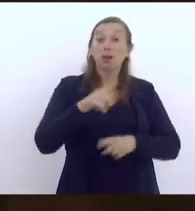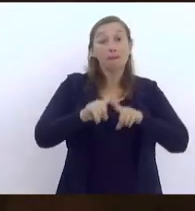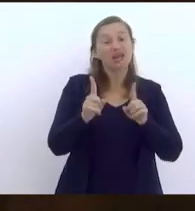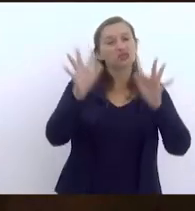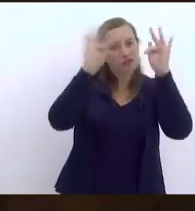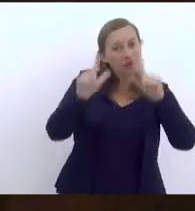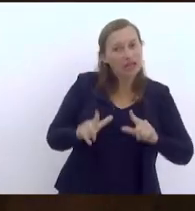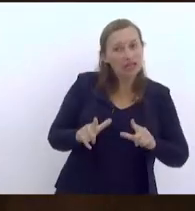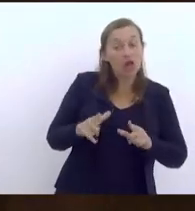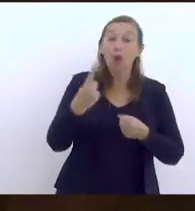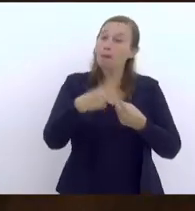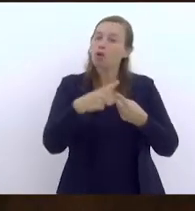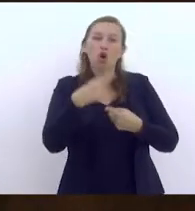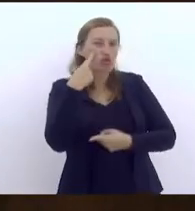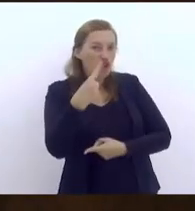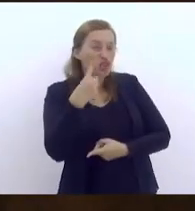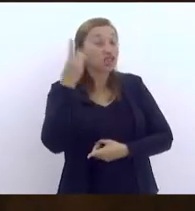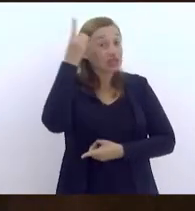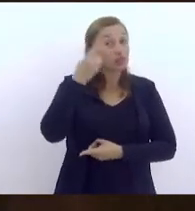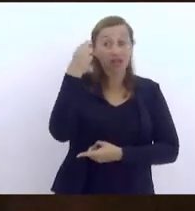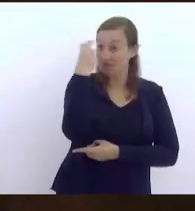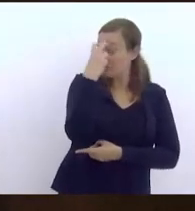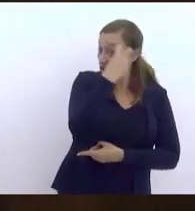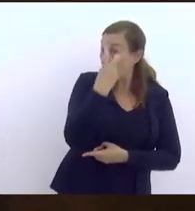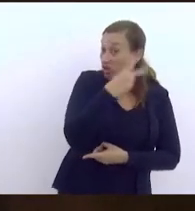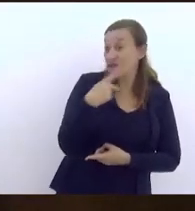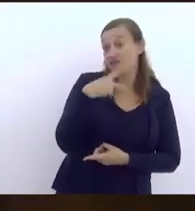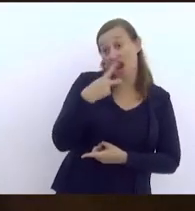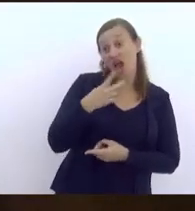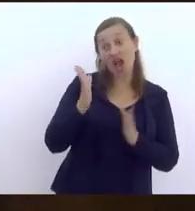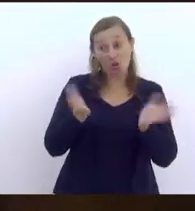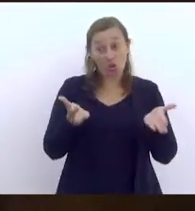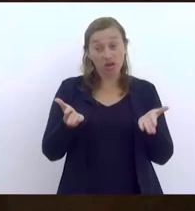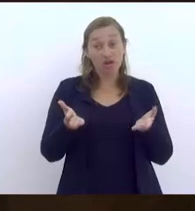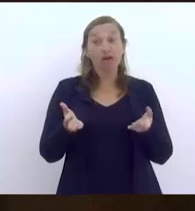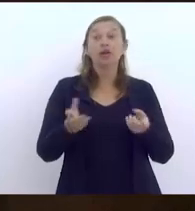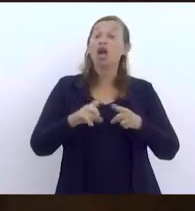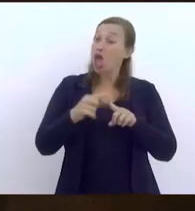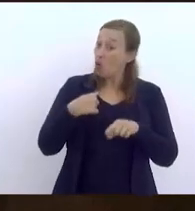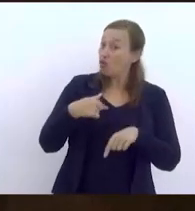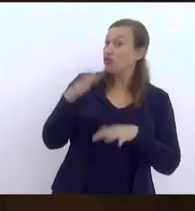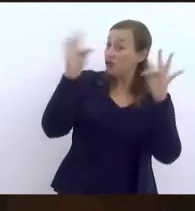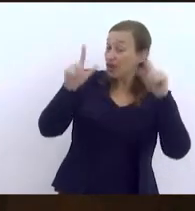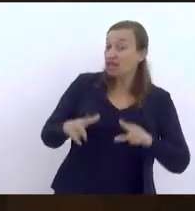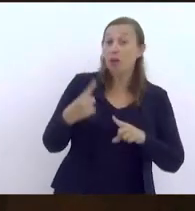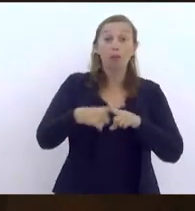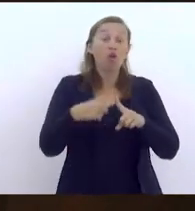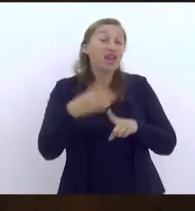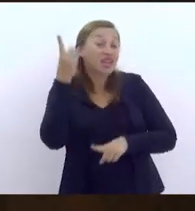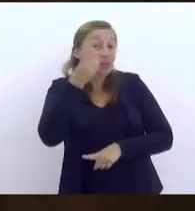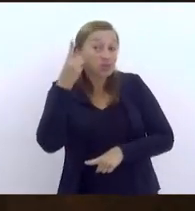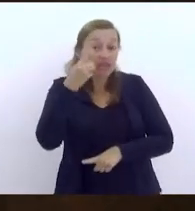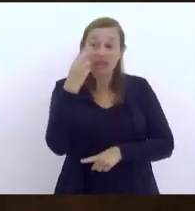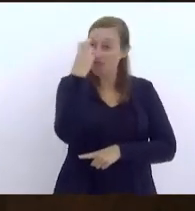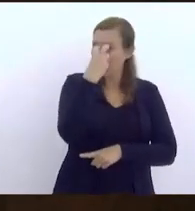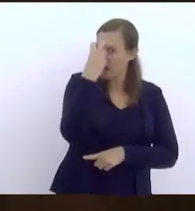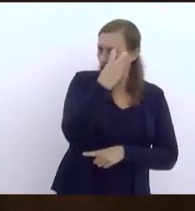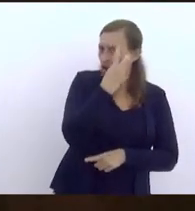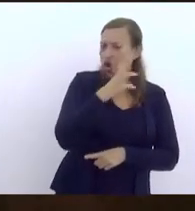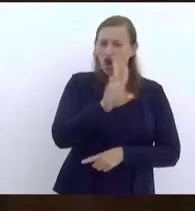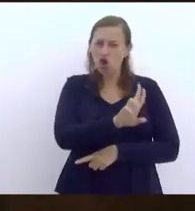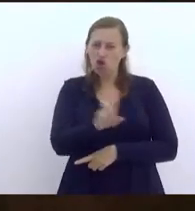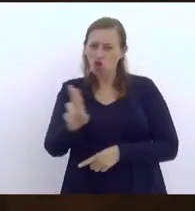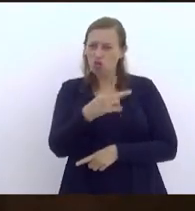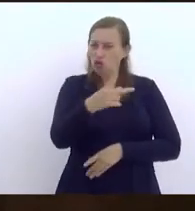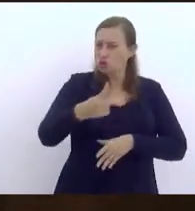feliz. Porque vejo a deputada Verônica dizer o que disse agora. Eu fico feliz porque a deputada Verônica vem em nome da sua